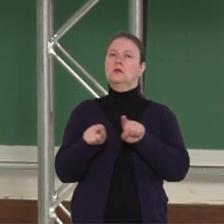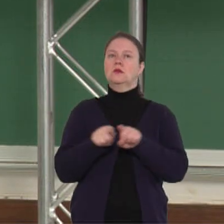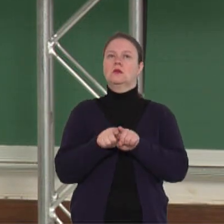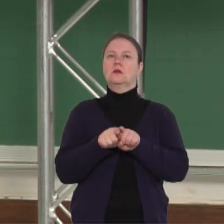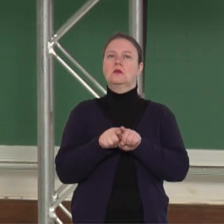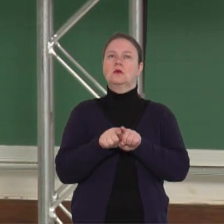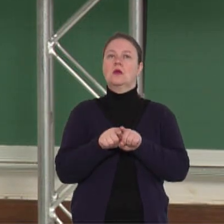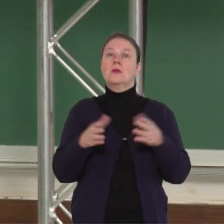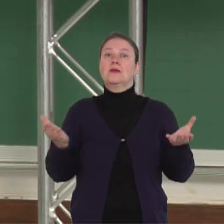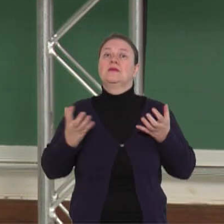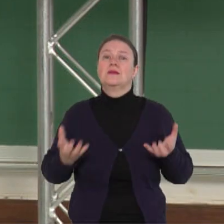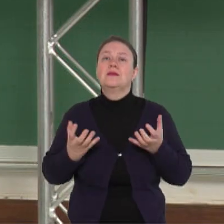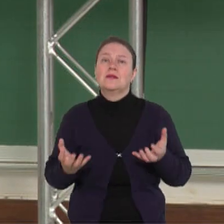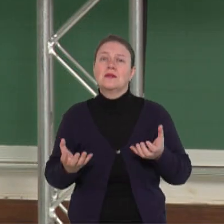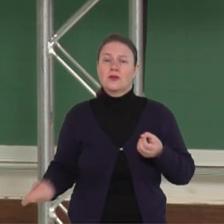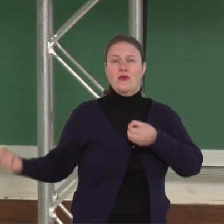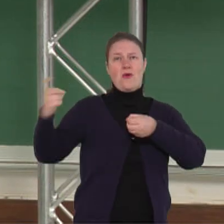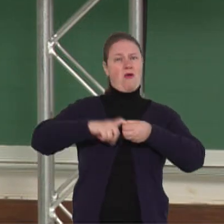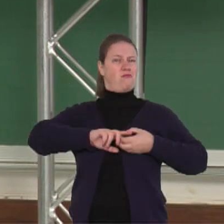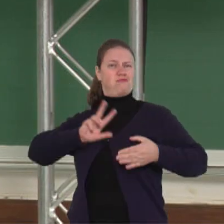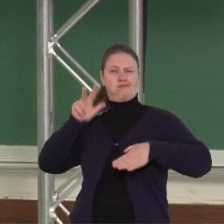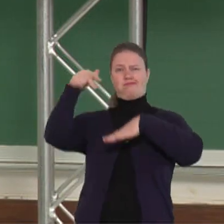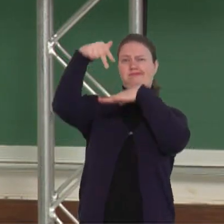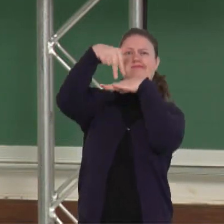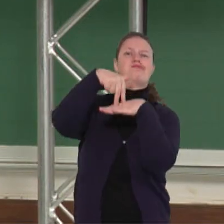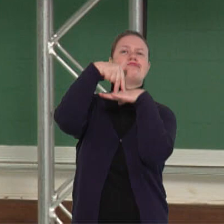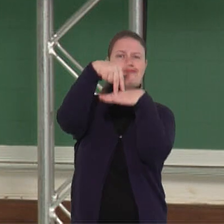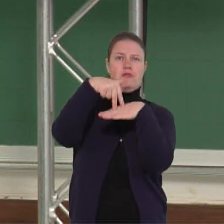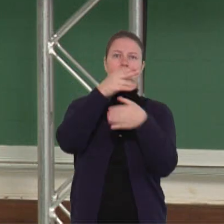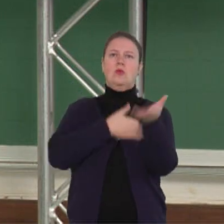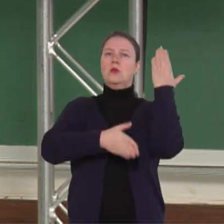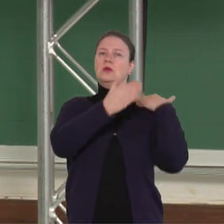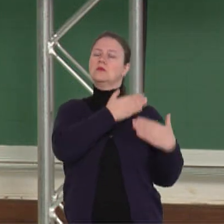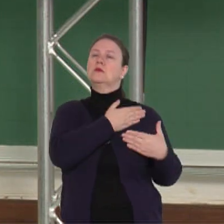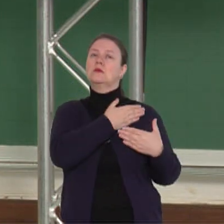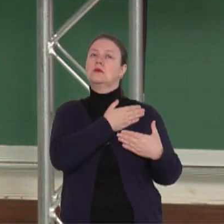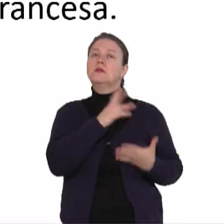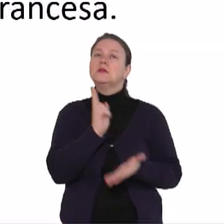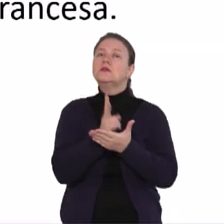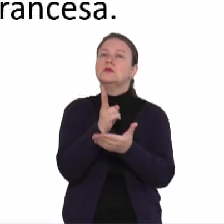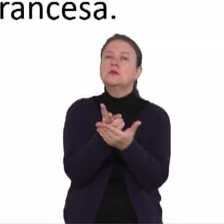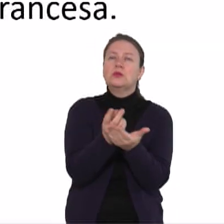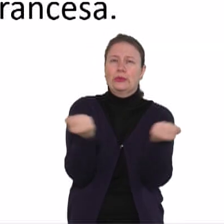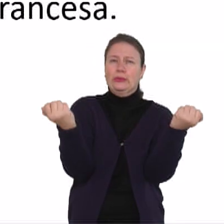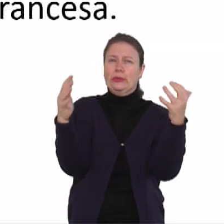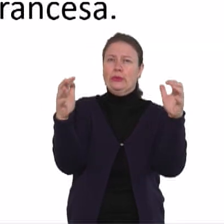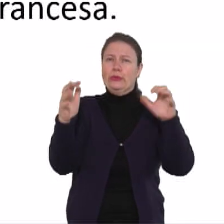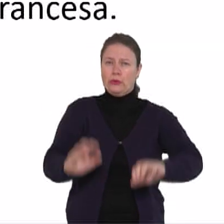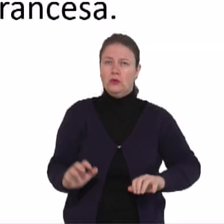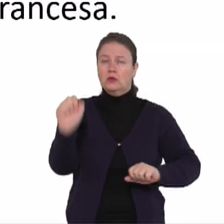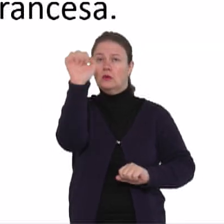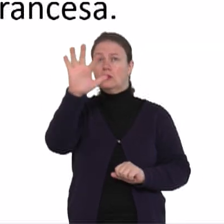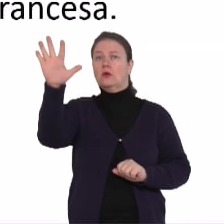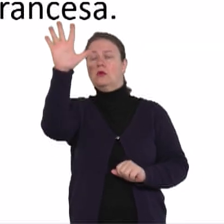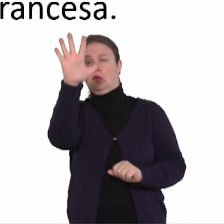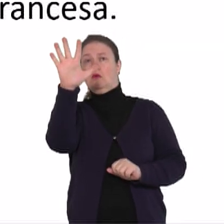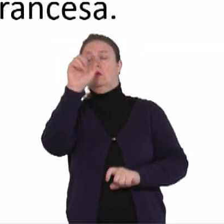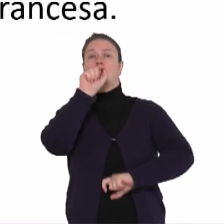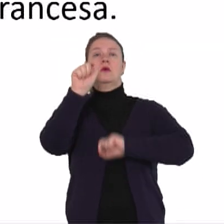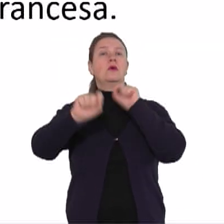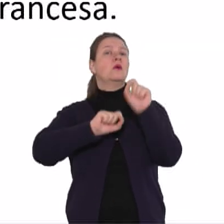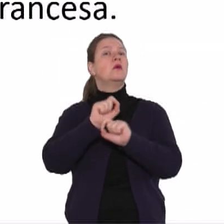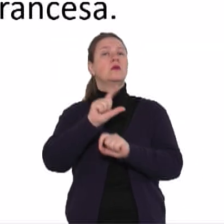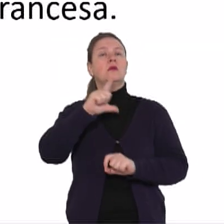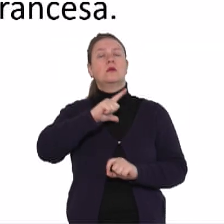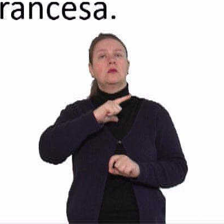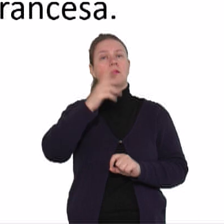querem novamente buscar a grandiosidade do passado. Por isso que sempre quando tem uma crise muito grande na Europa, eles remetem novamente